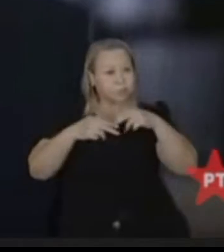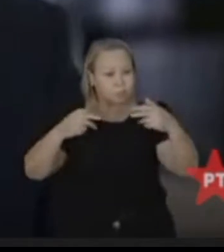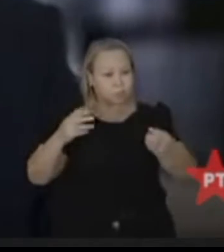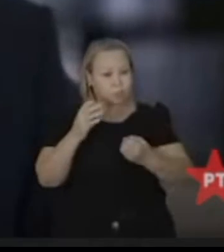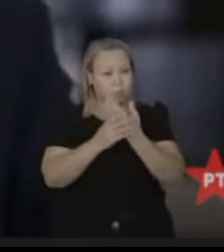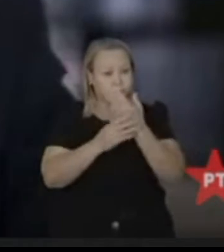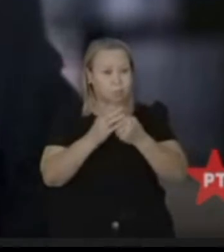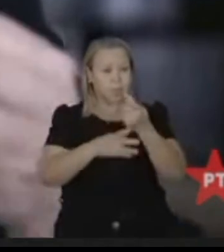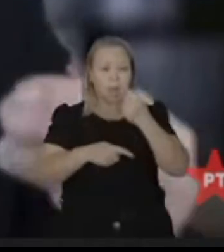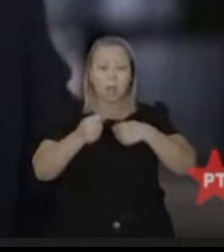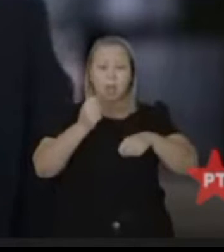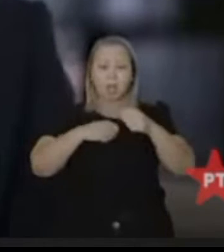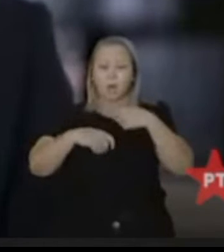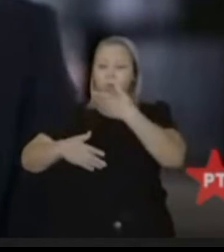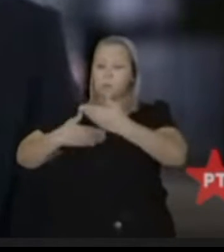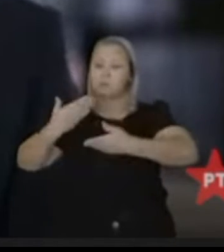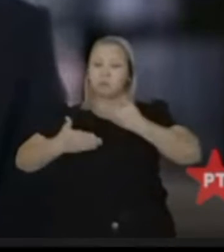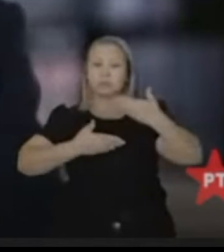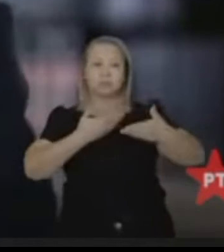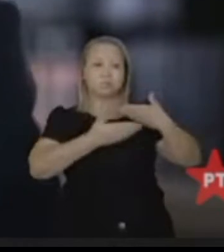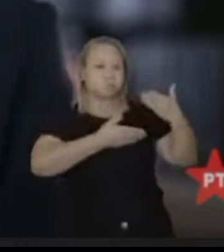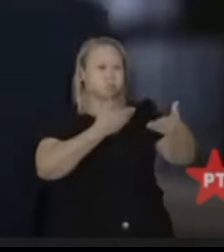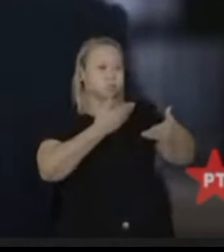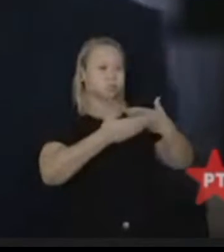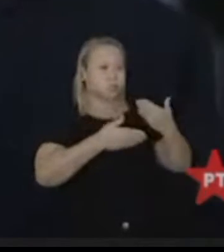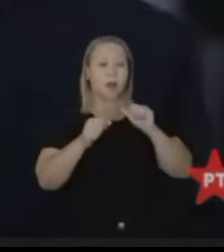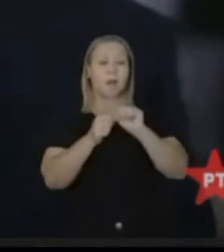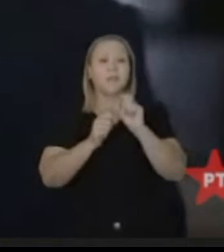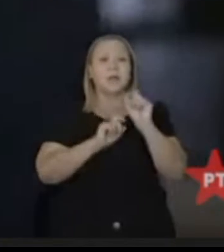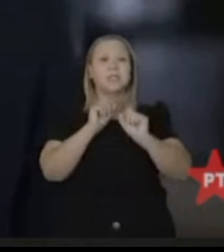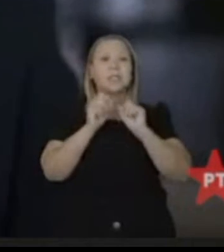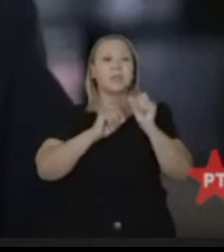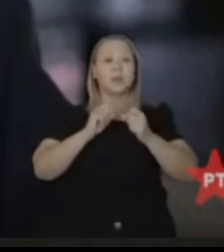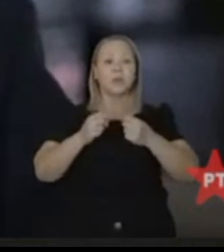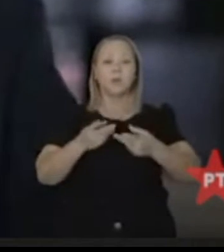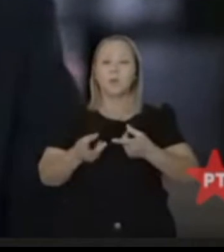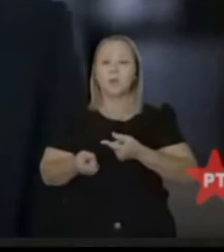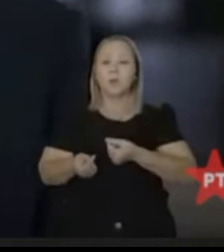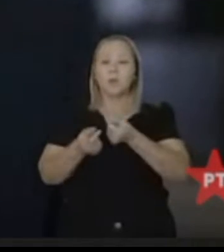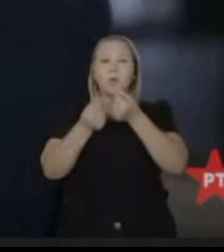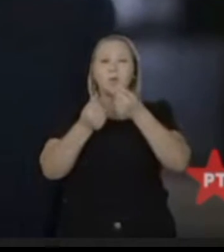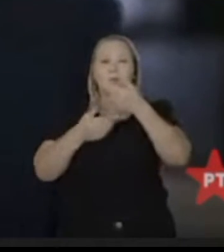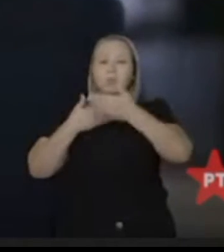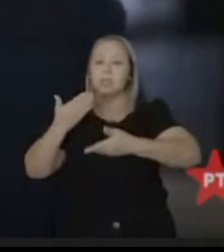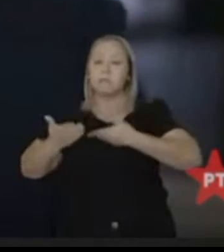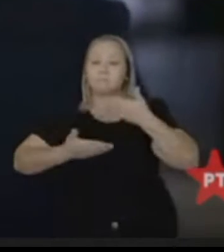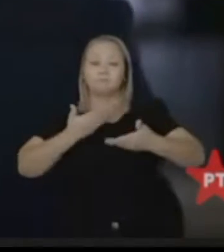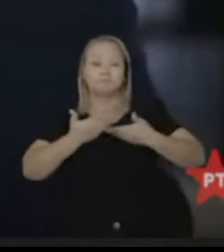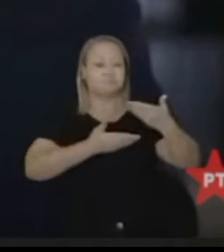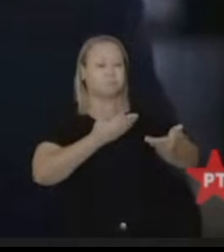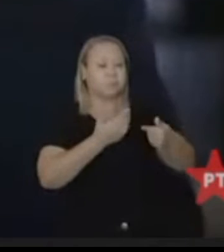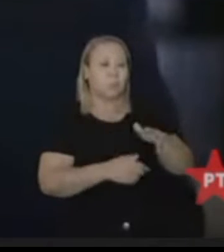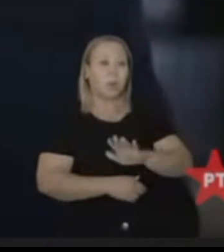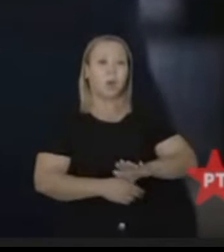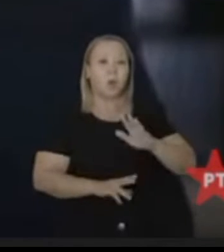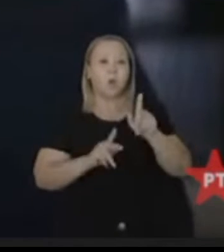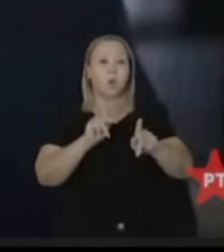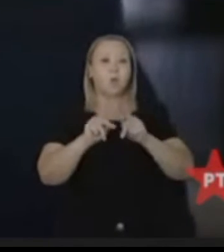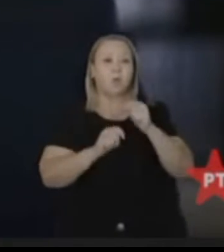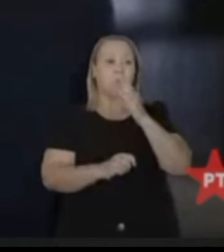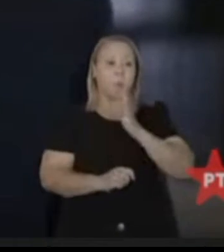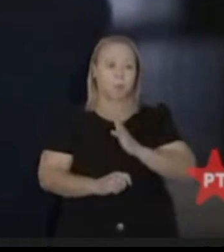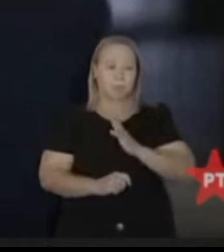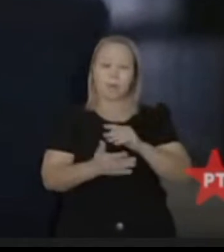a economia começa a girar, fazendo com que o dinheiro circule entre todo o povo brasileiro e